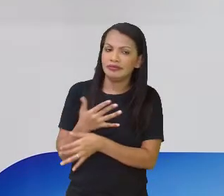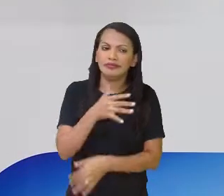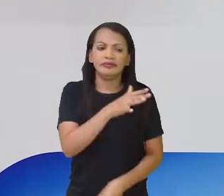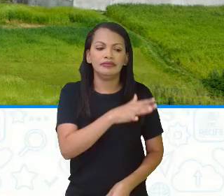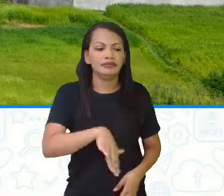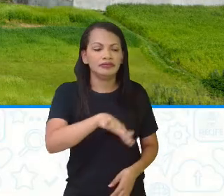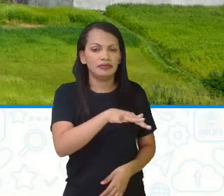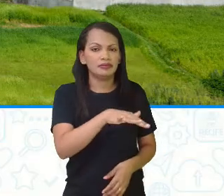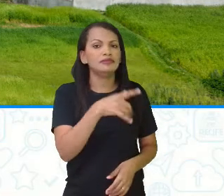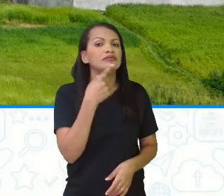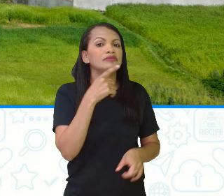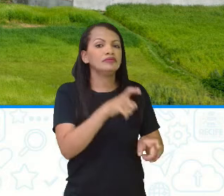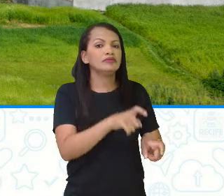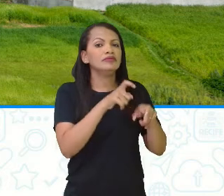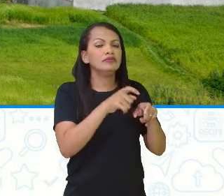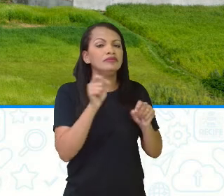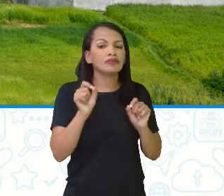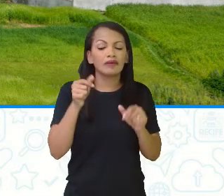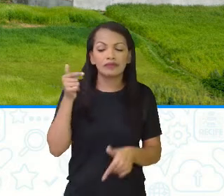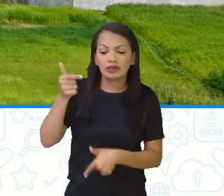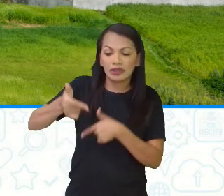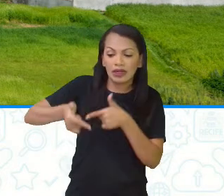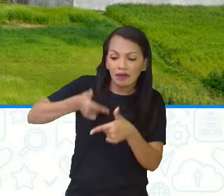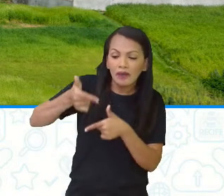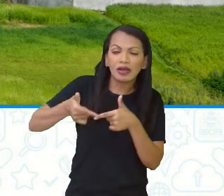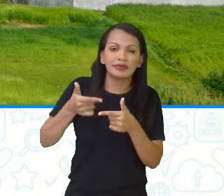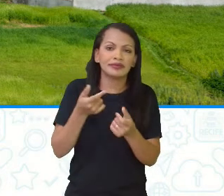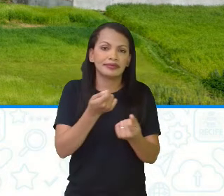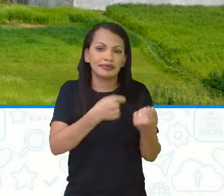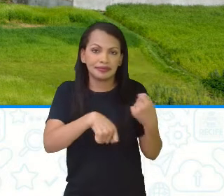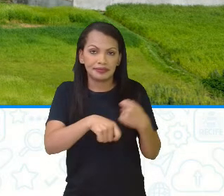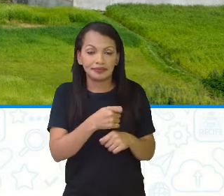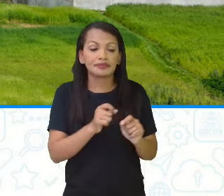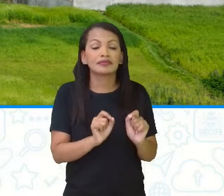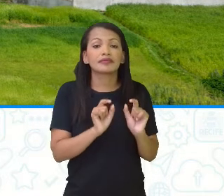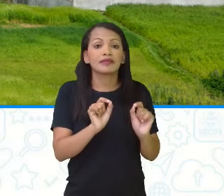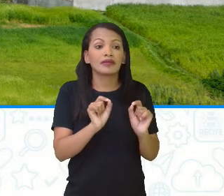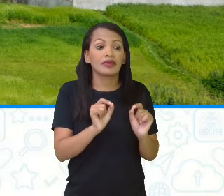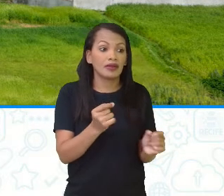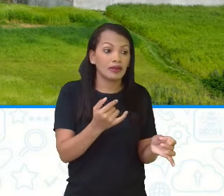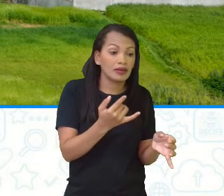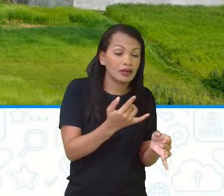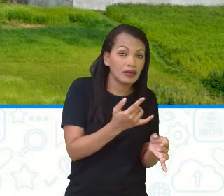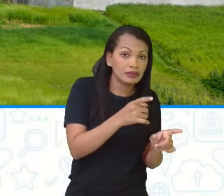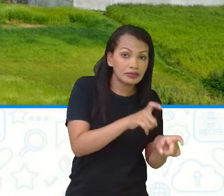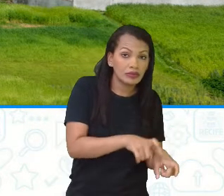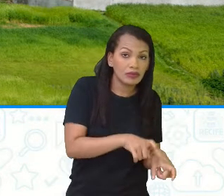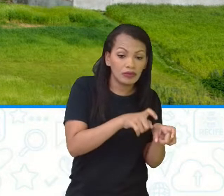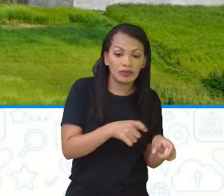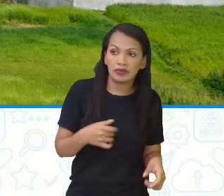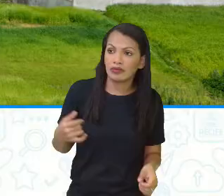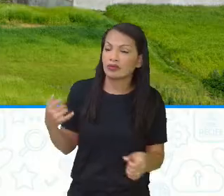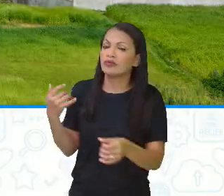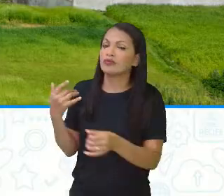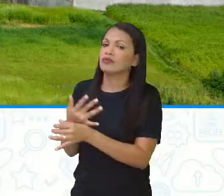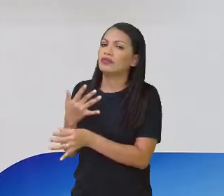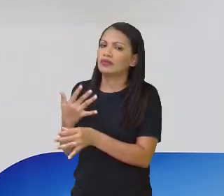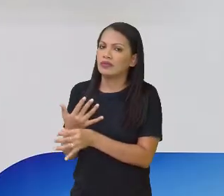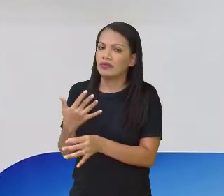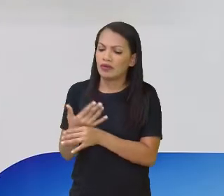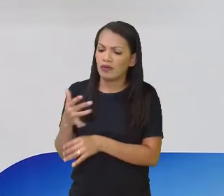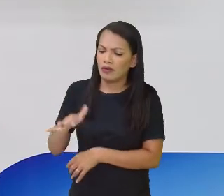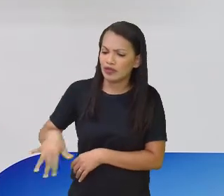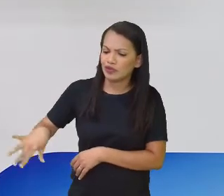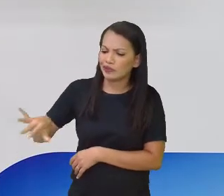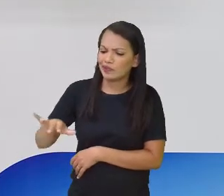economia. Dessa forma, a cidade e o campo, eles se complementam. Um espaço depende